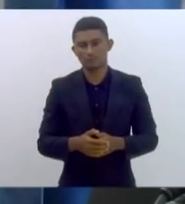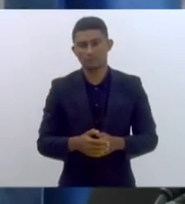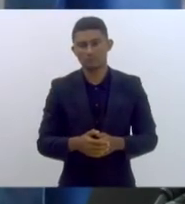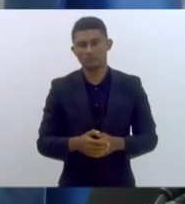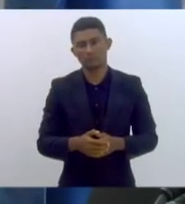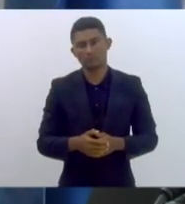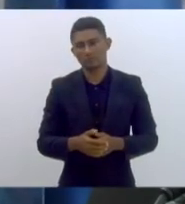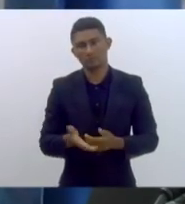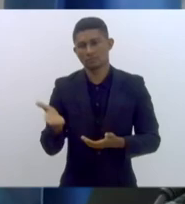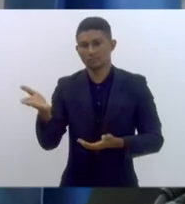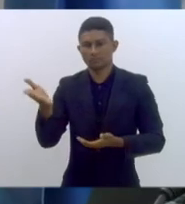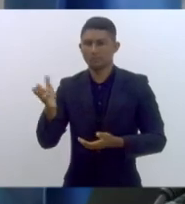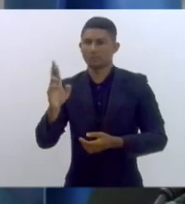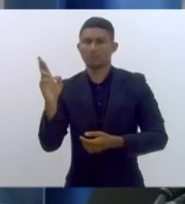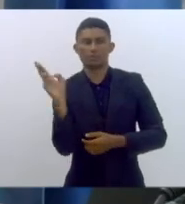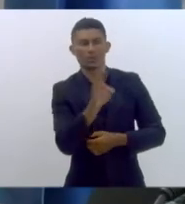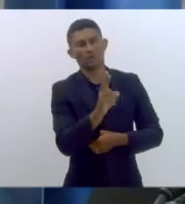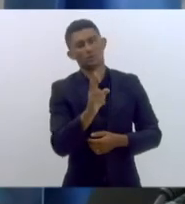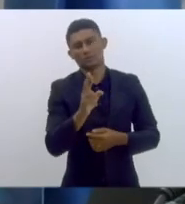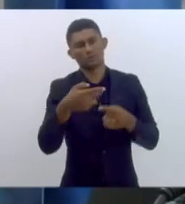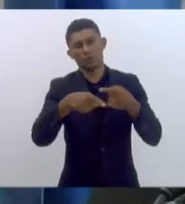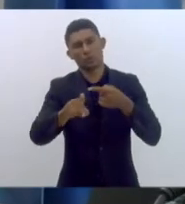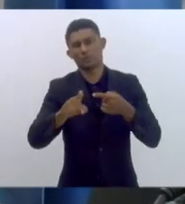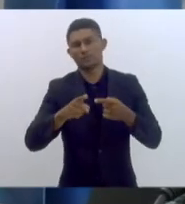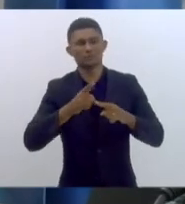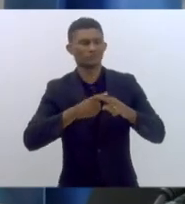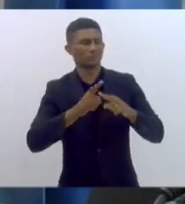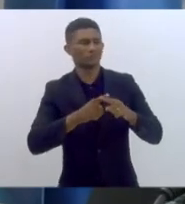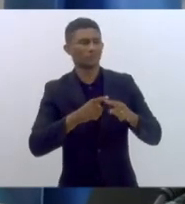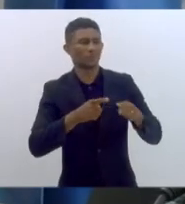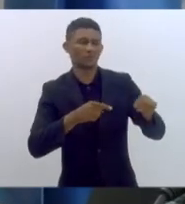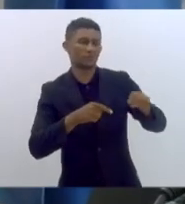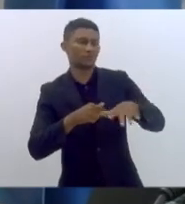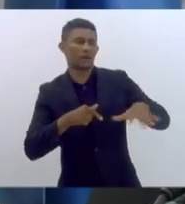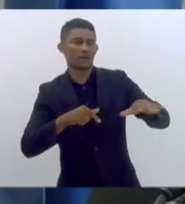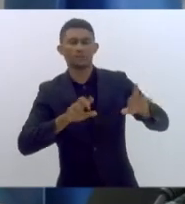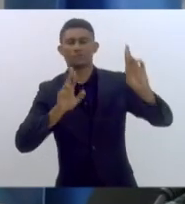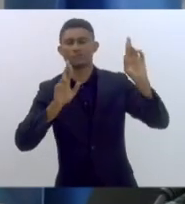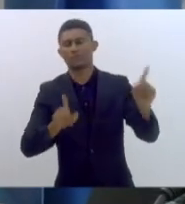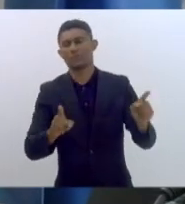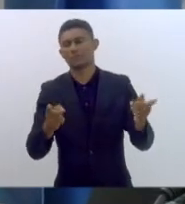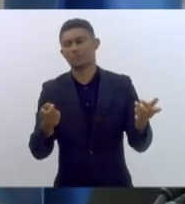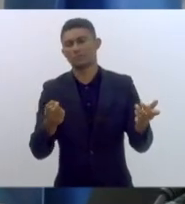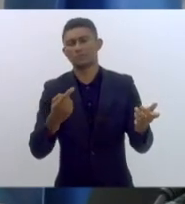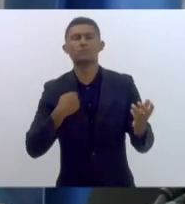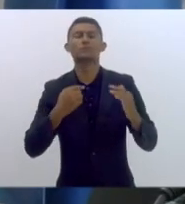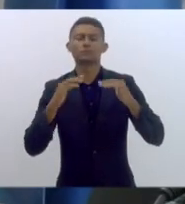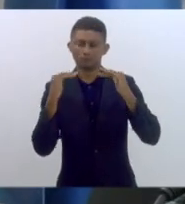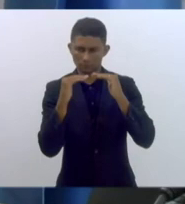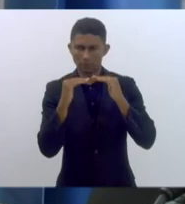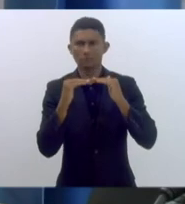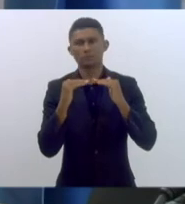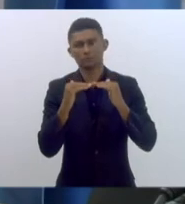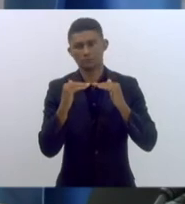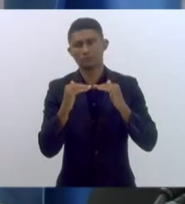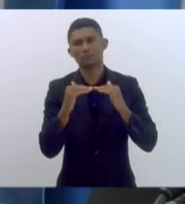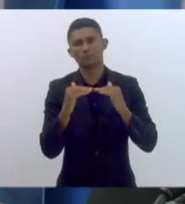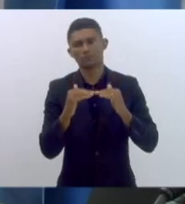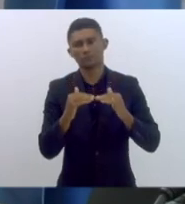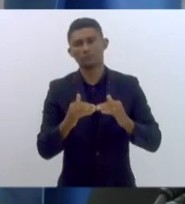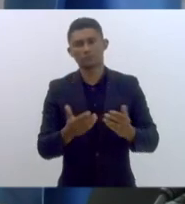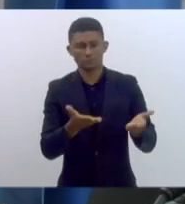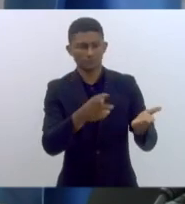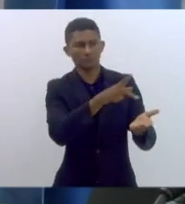da Diana em responder, porque é uma questão que, no mérito, eu estou plenamente de acordo com o